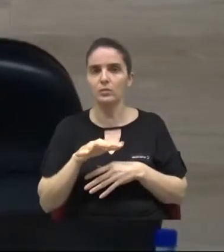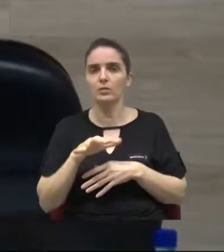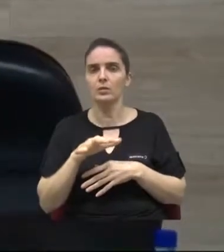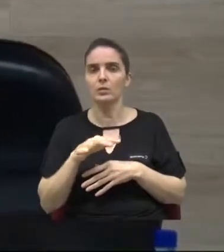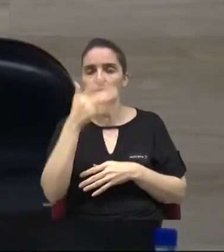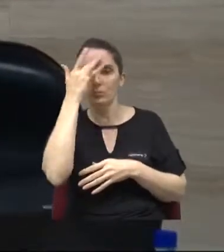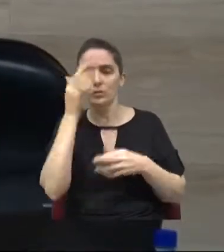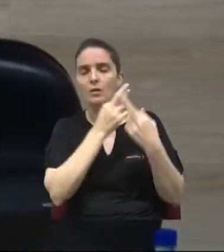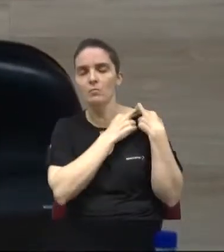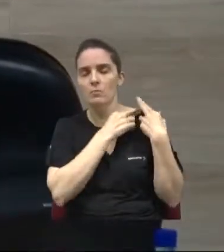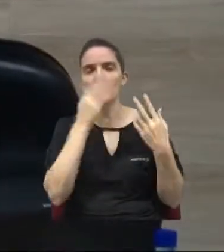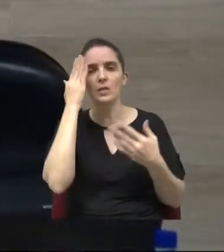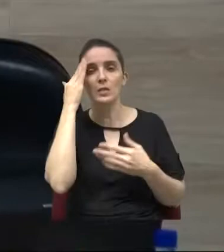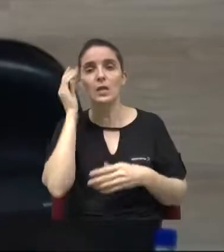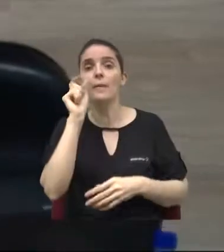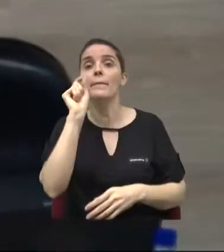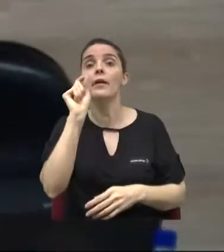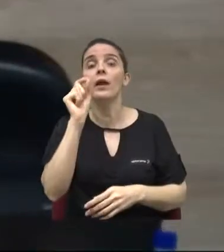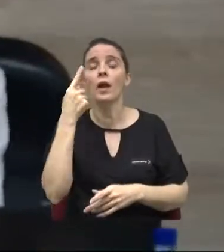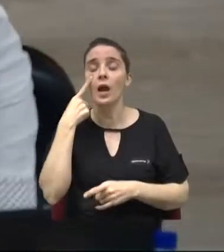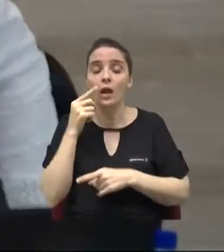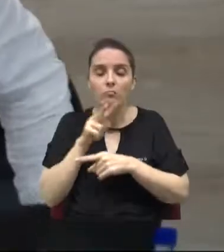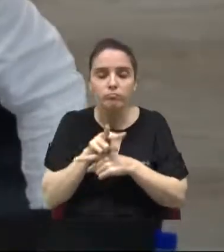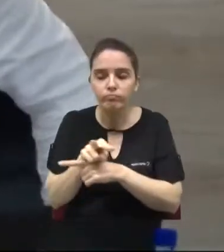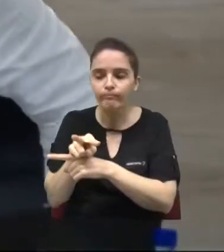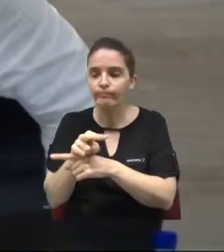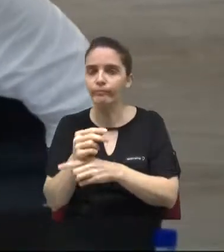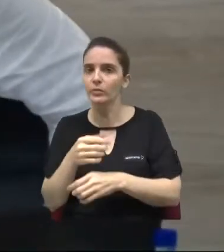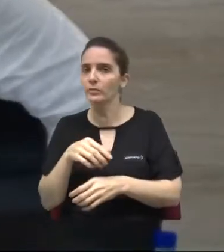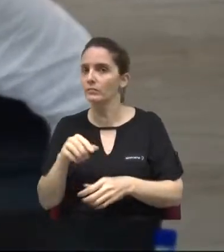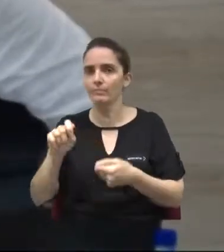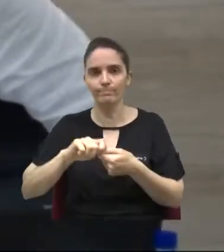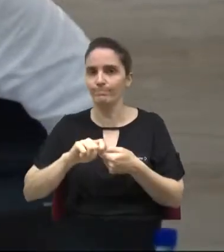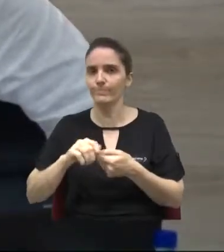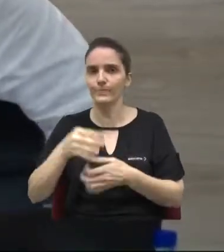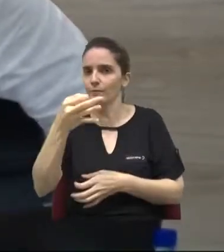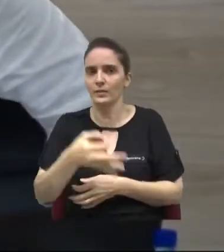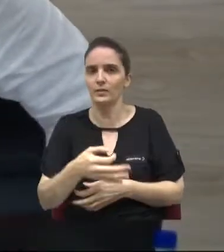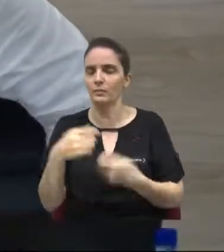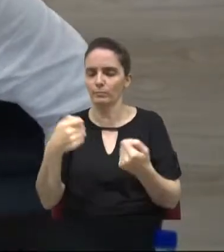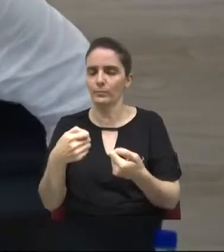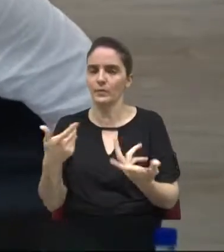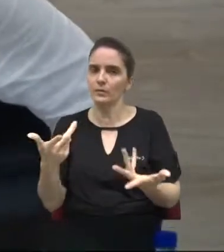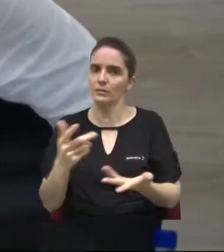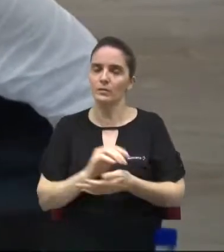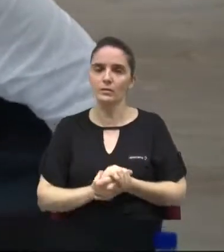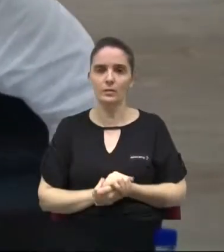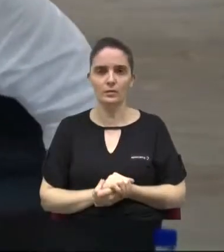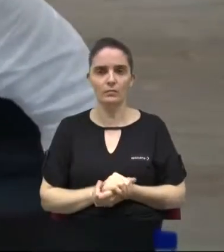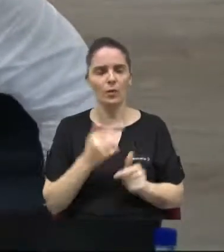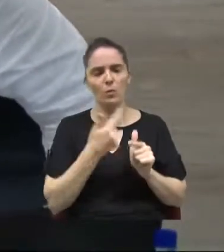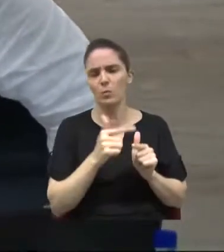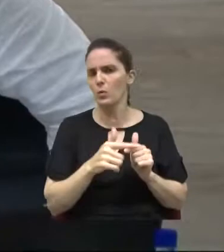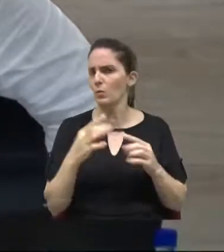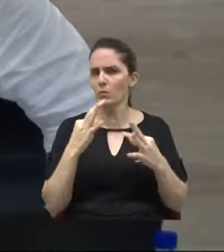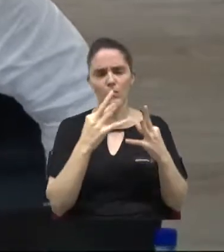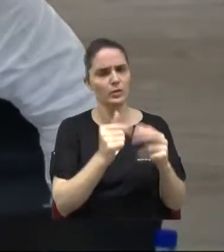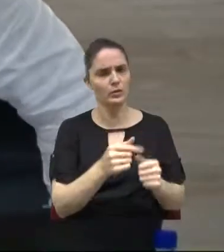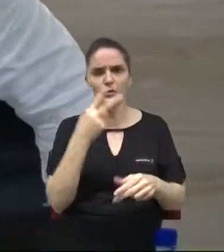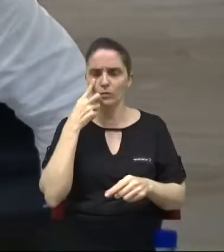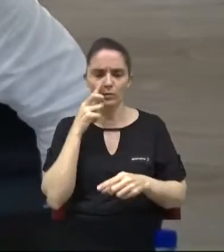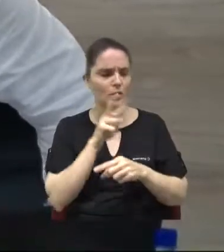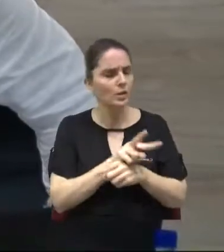certeza, verificar o que está acontecendo. Não creio que seja um problema de todas as agentes,